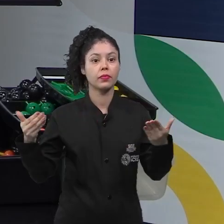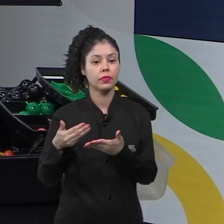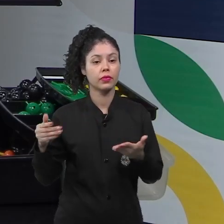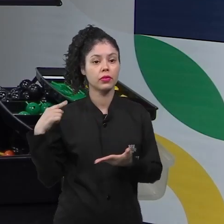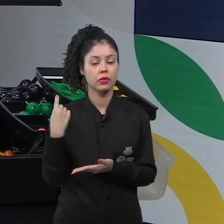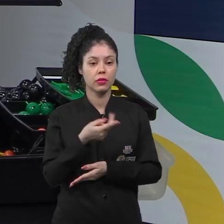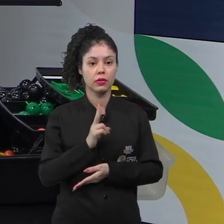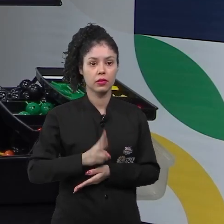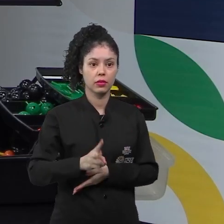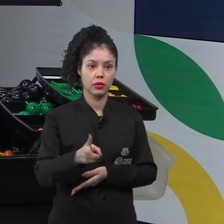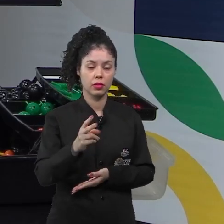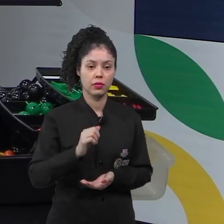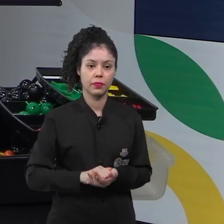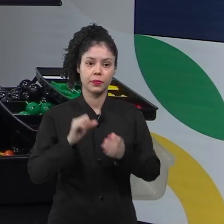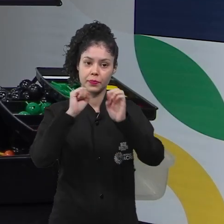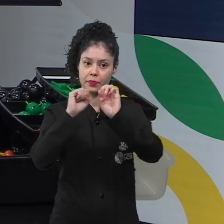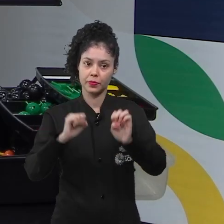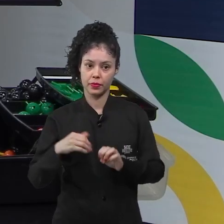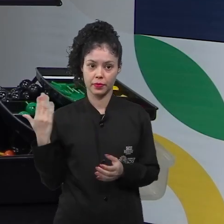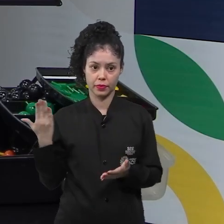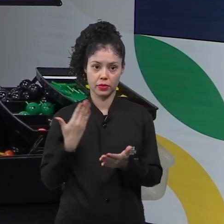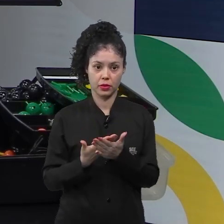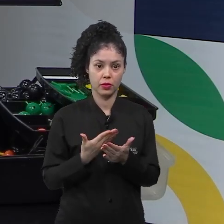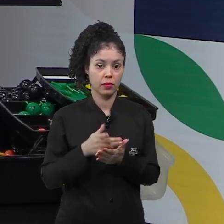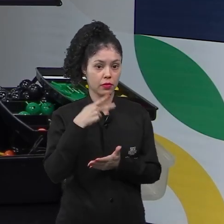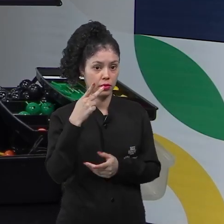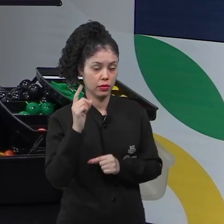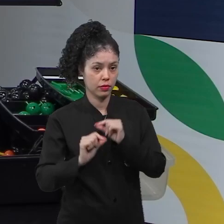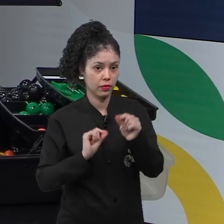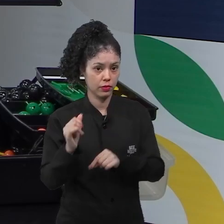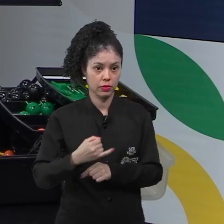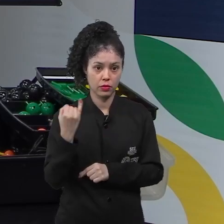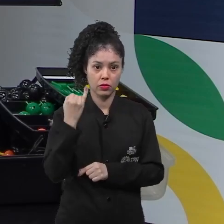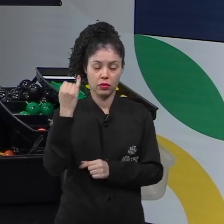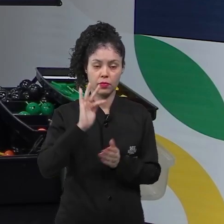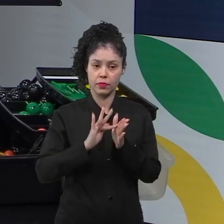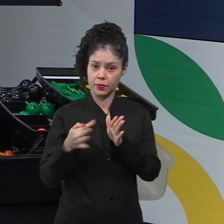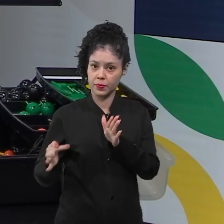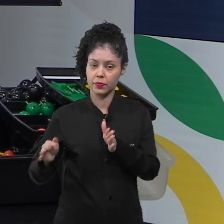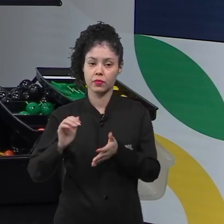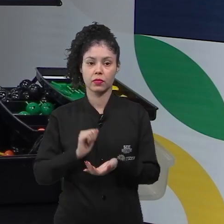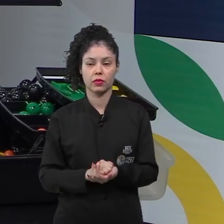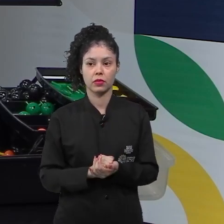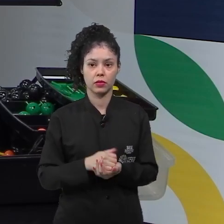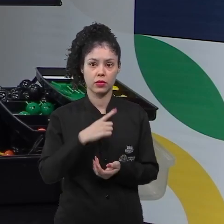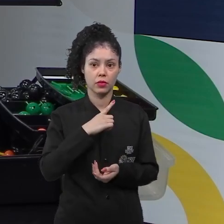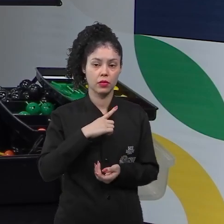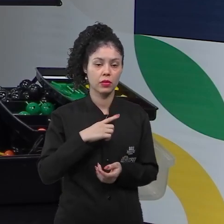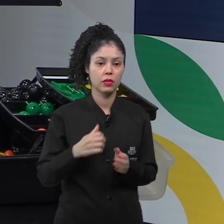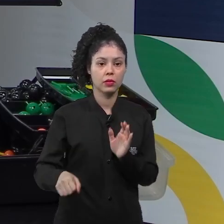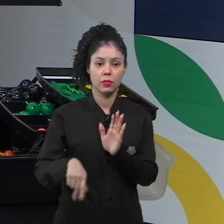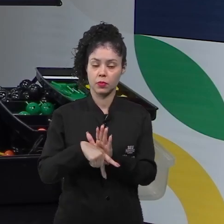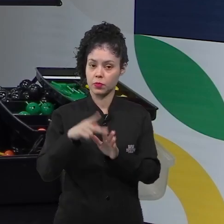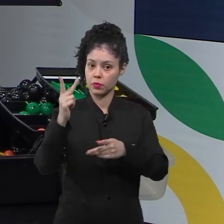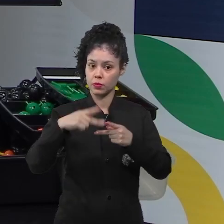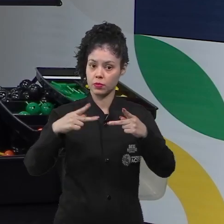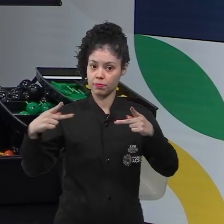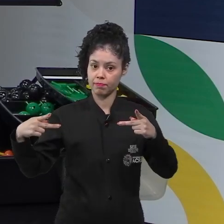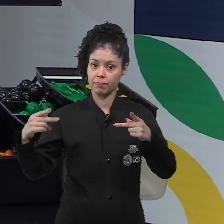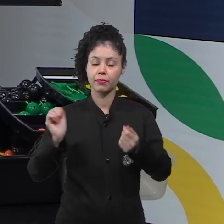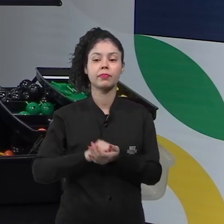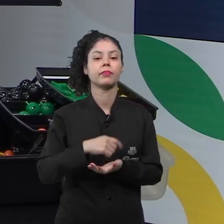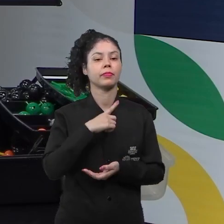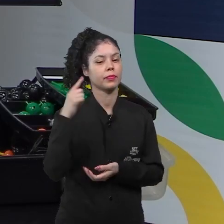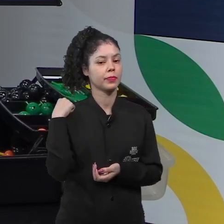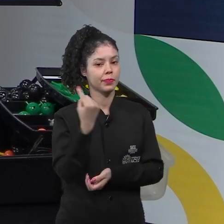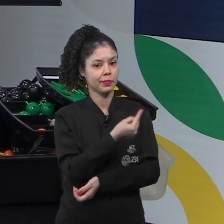vamos dar continuidade aqui na nossa aula, falando das principais funções ali que as proteínas, elas desempenham